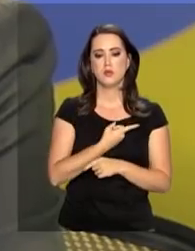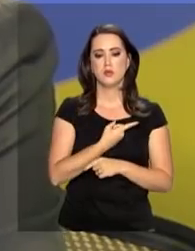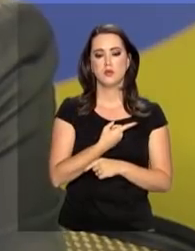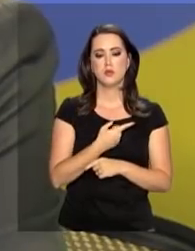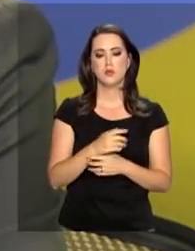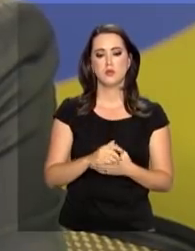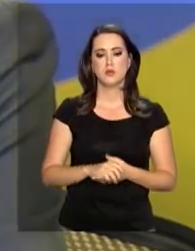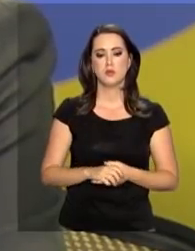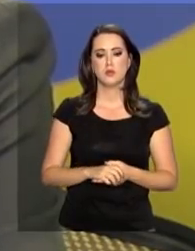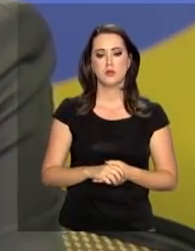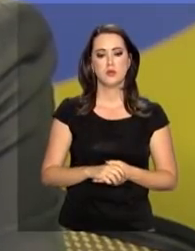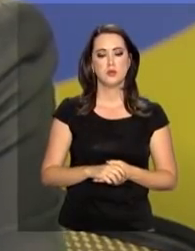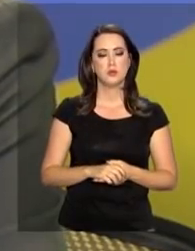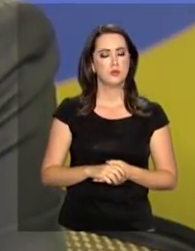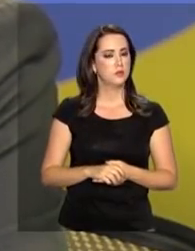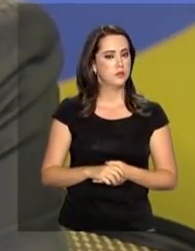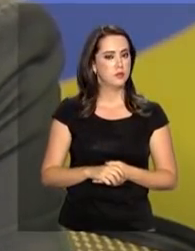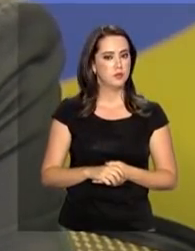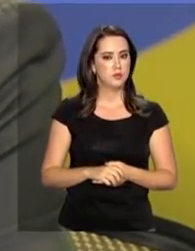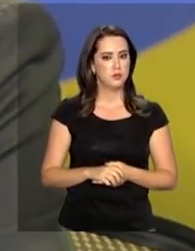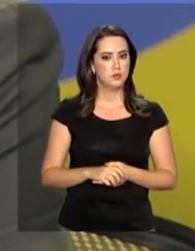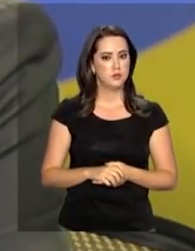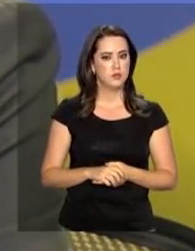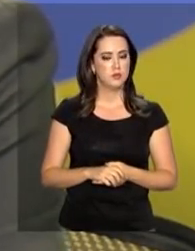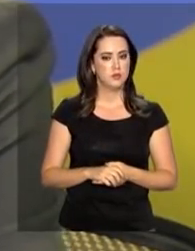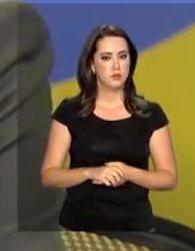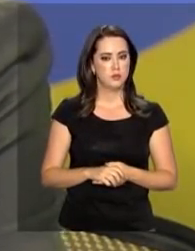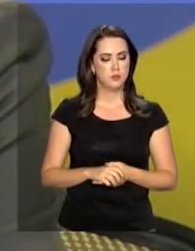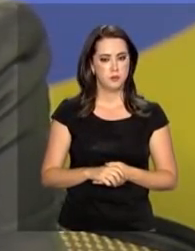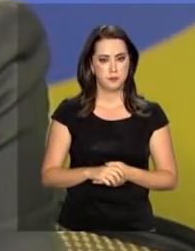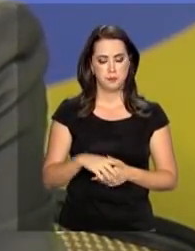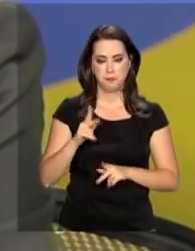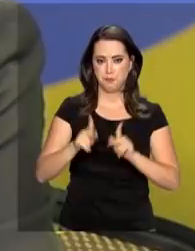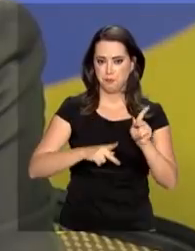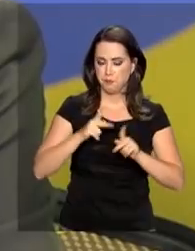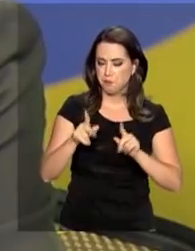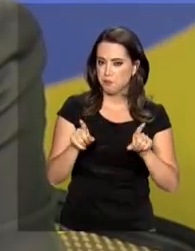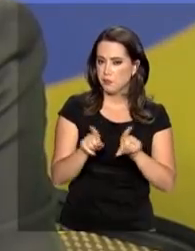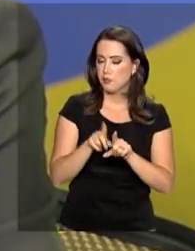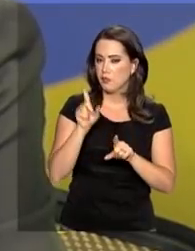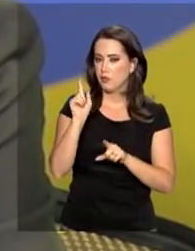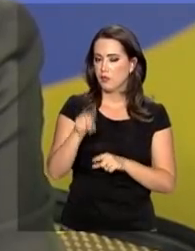agilizá-los, mais do que tudo, buscar soluções, porque a população